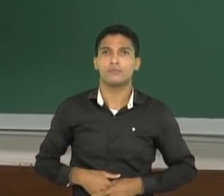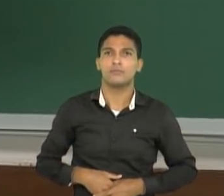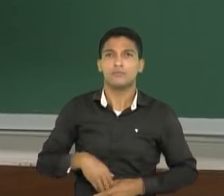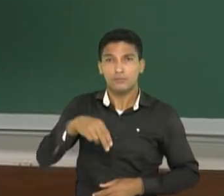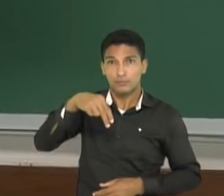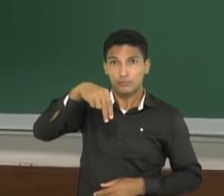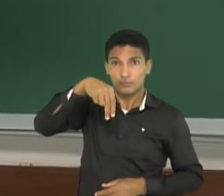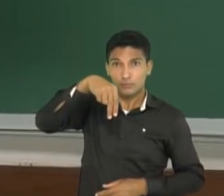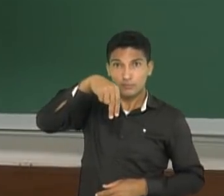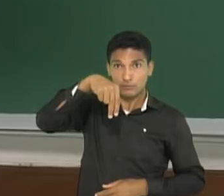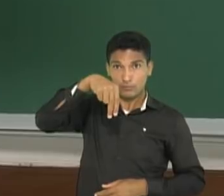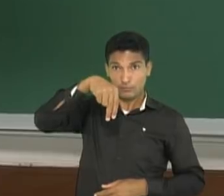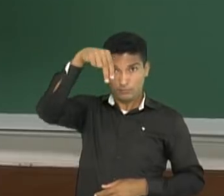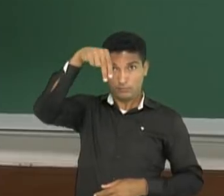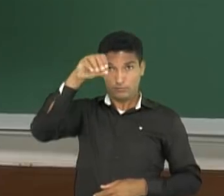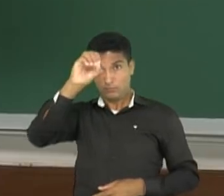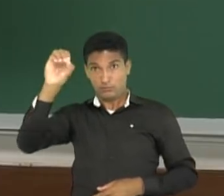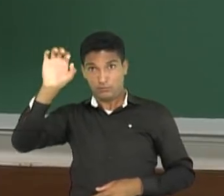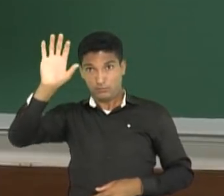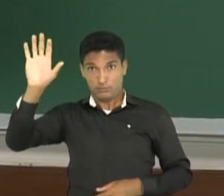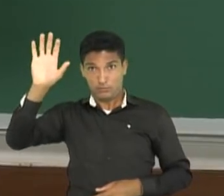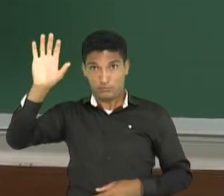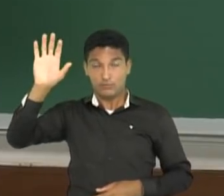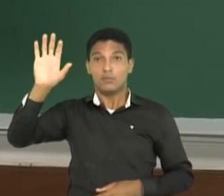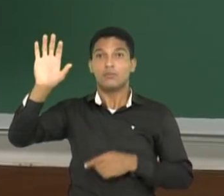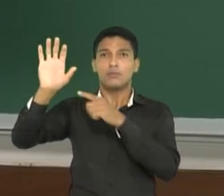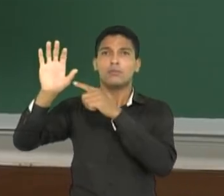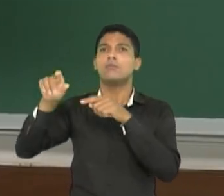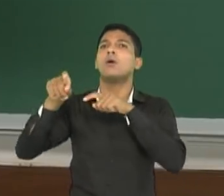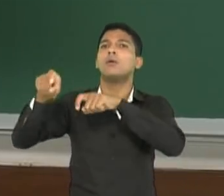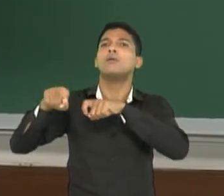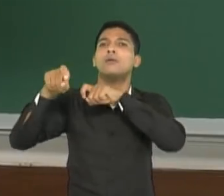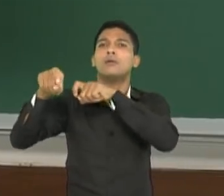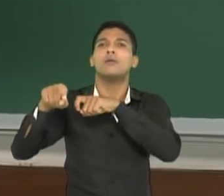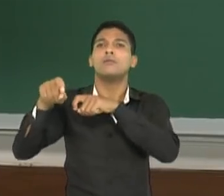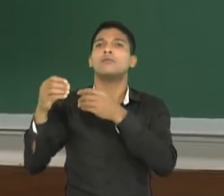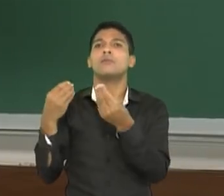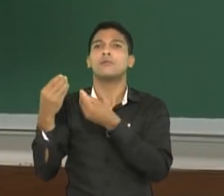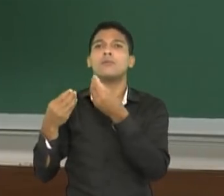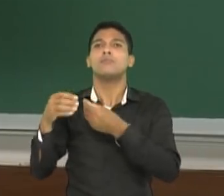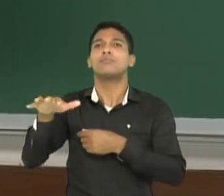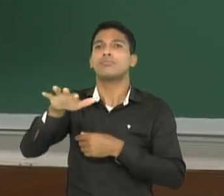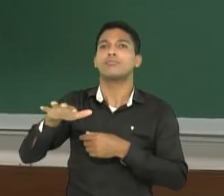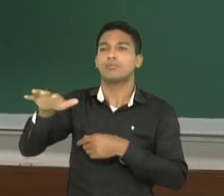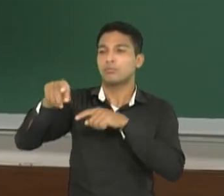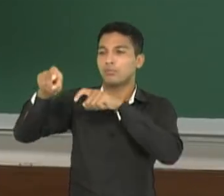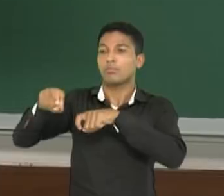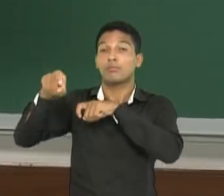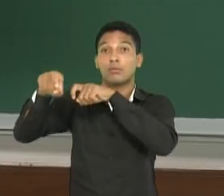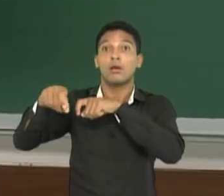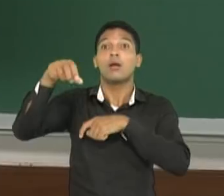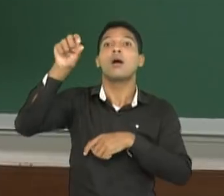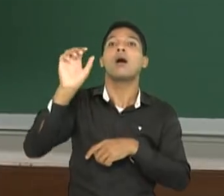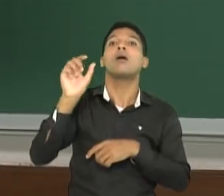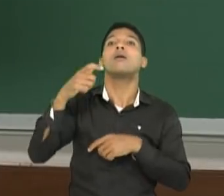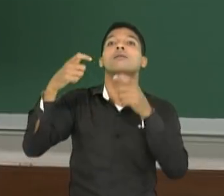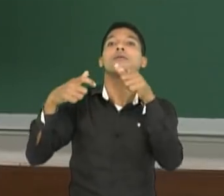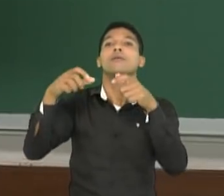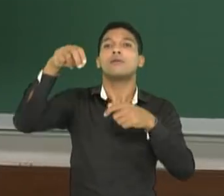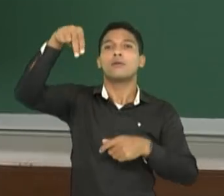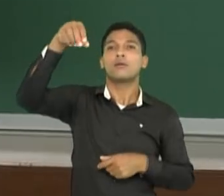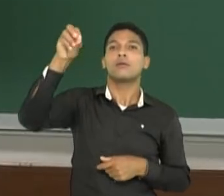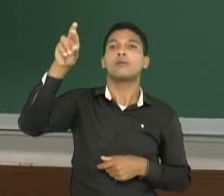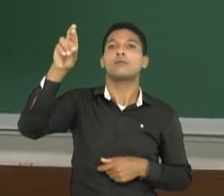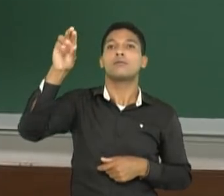nordeste, como que está organizado o espaço rural, o espaço geográfico rural, as atividades que se desenvolvem nesse